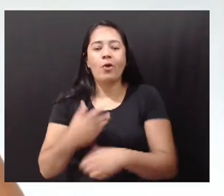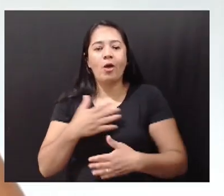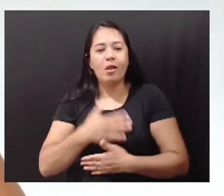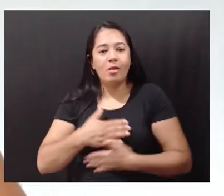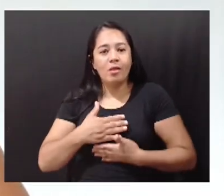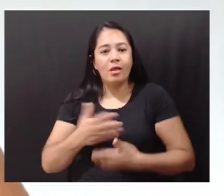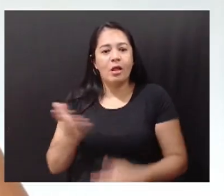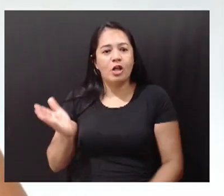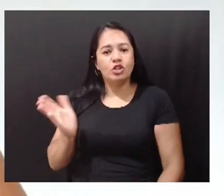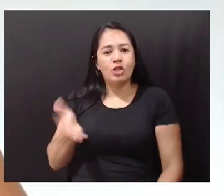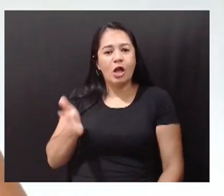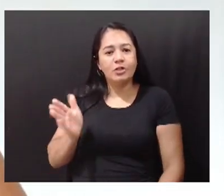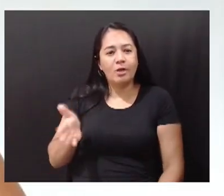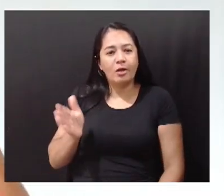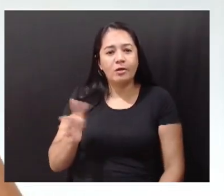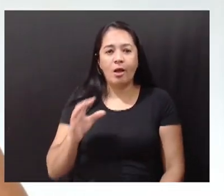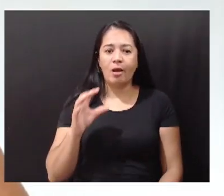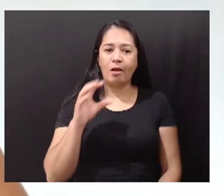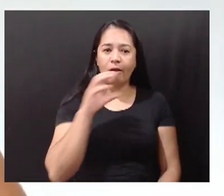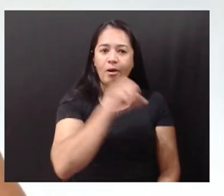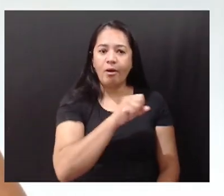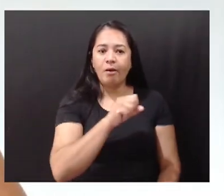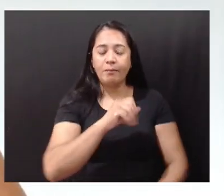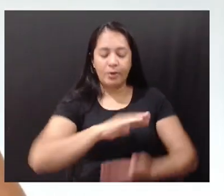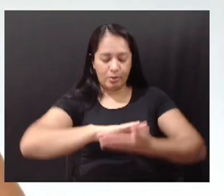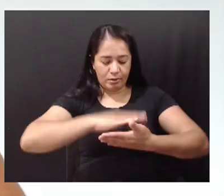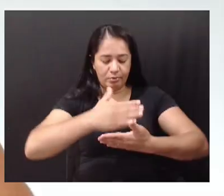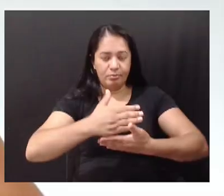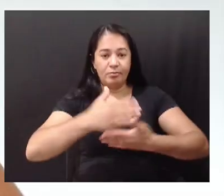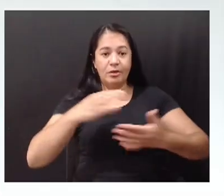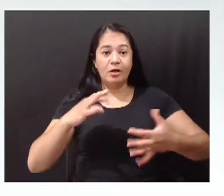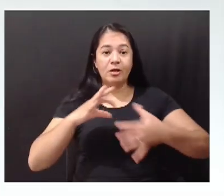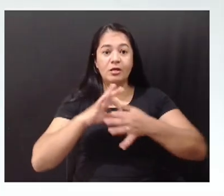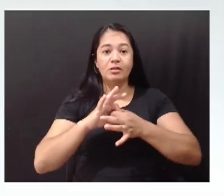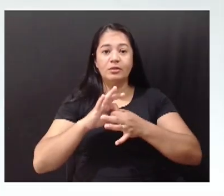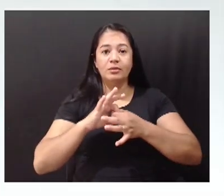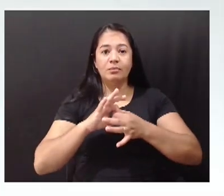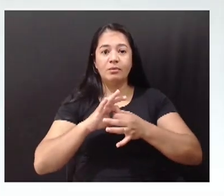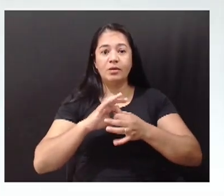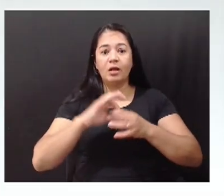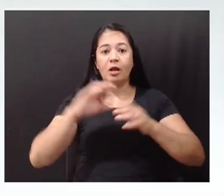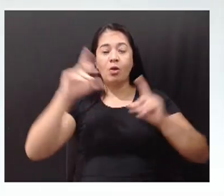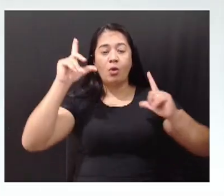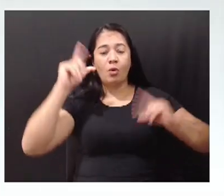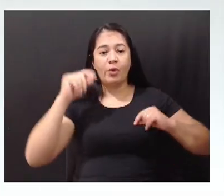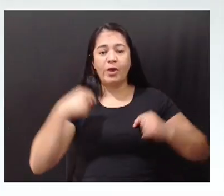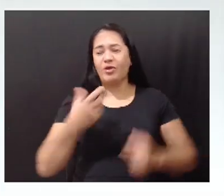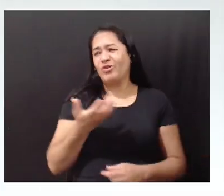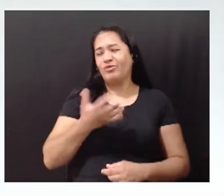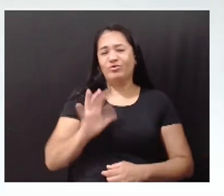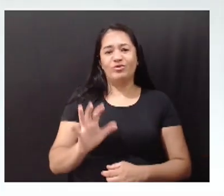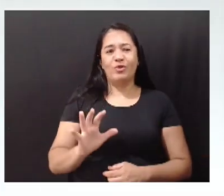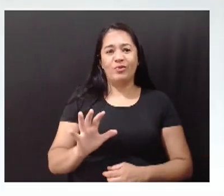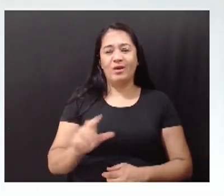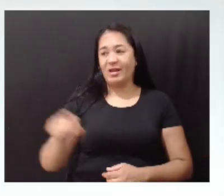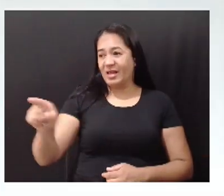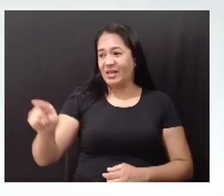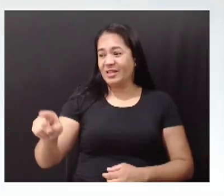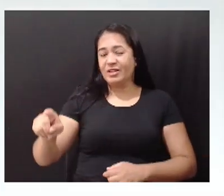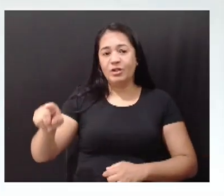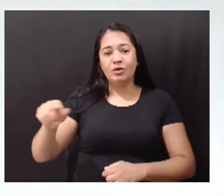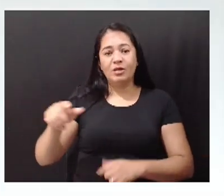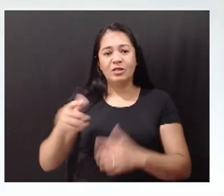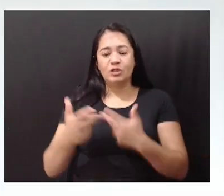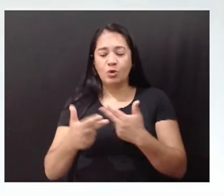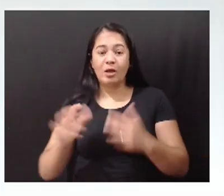através das telas, como associando ao refúgio mesmo, porque eu não quero lidar com aquilo que me causa sofrimento. Mas